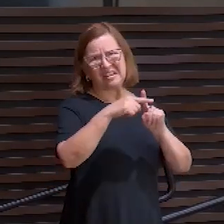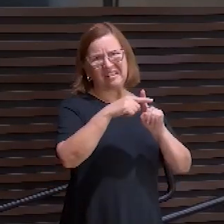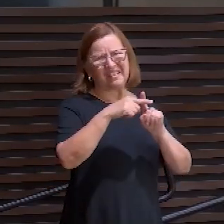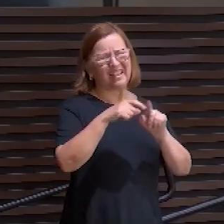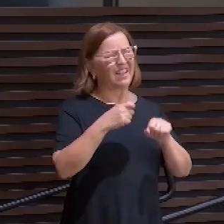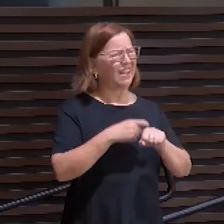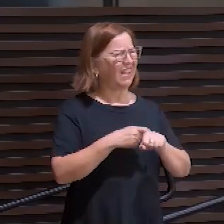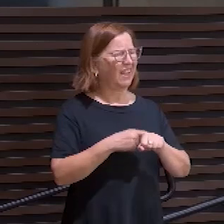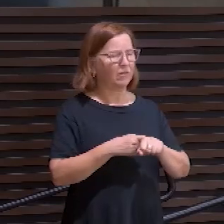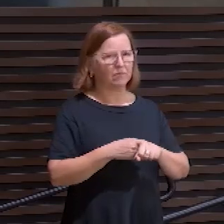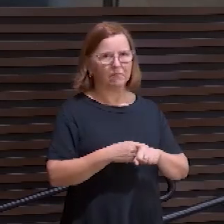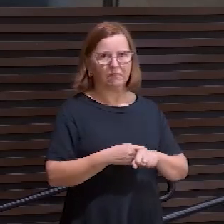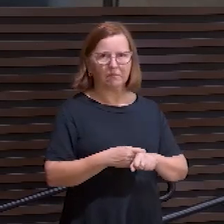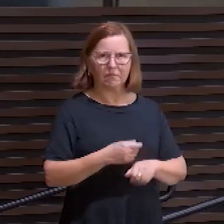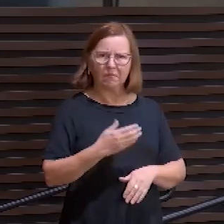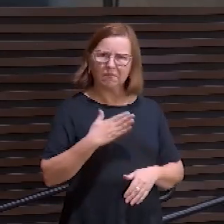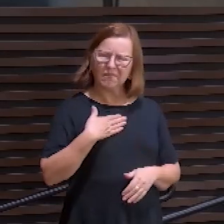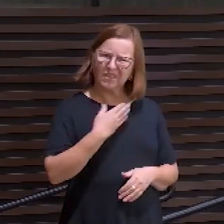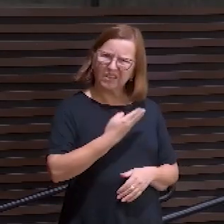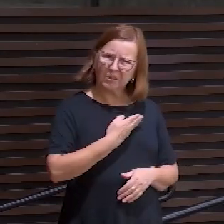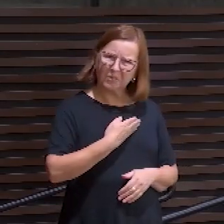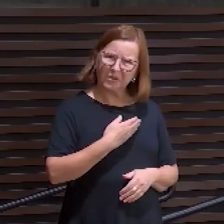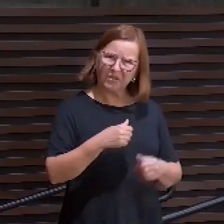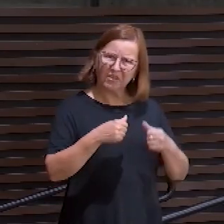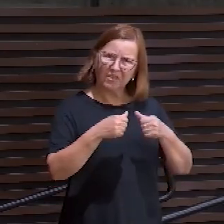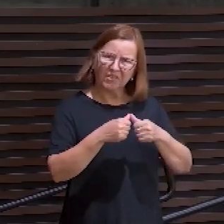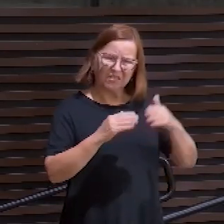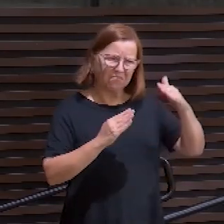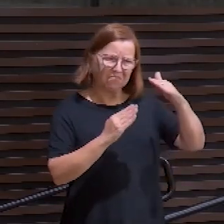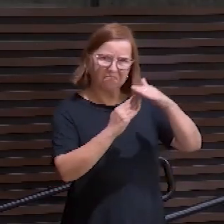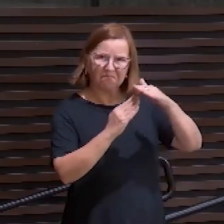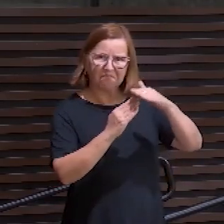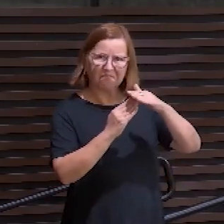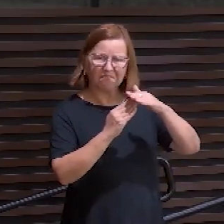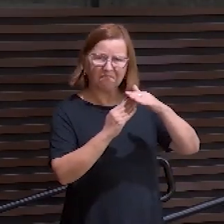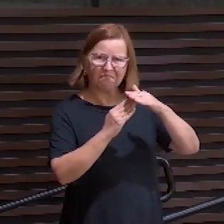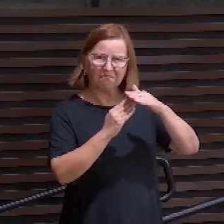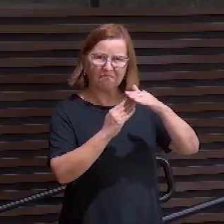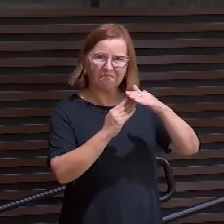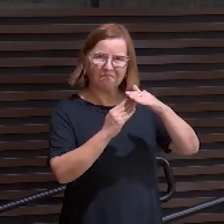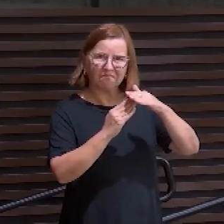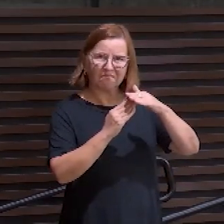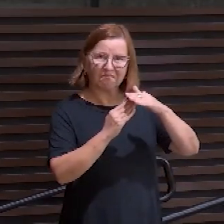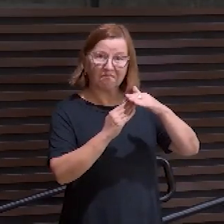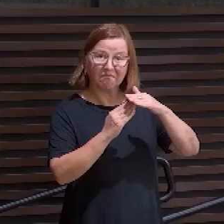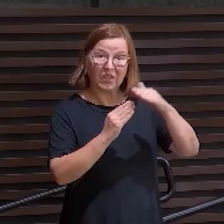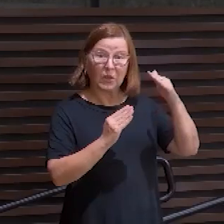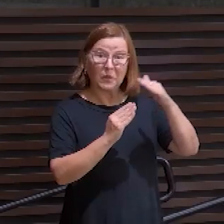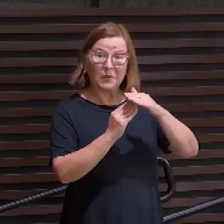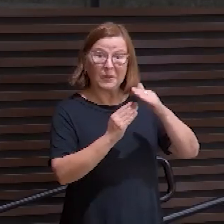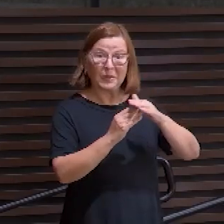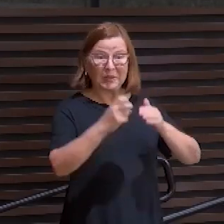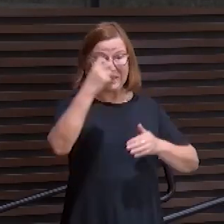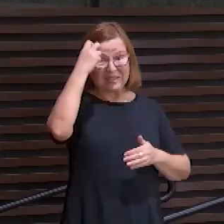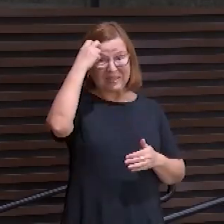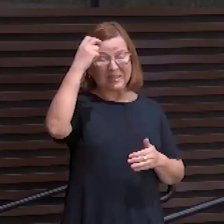rudimentar. Meu amigo, isso aqui é o topo. É o topo da sabedoria de